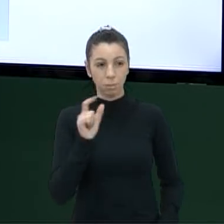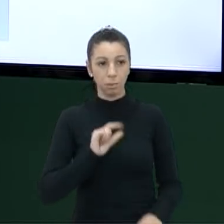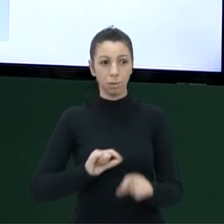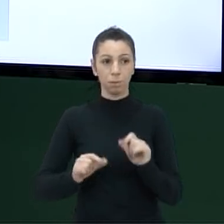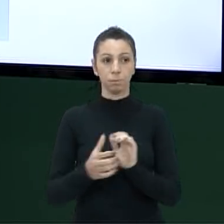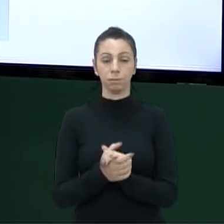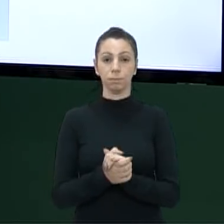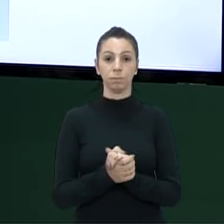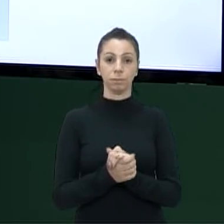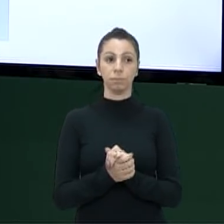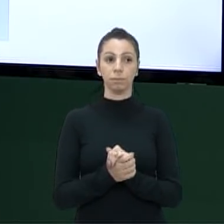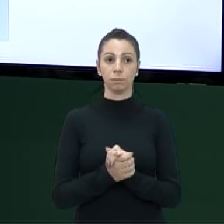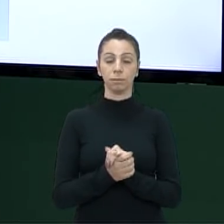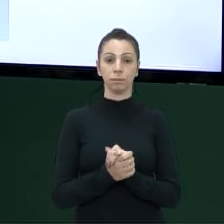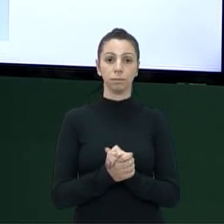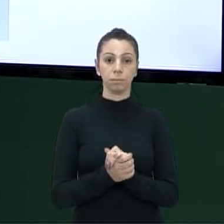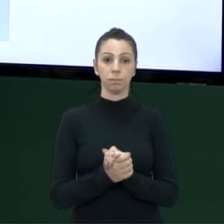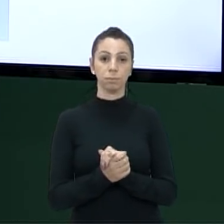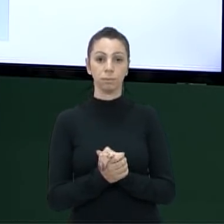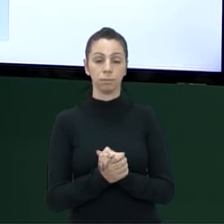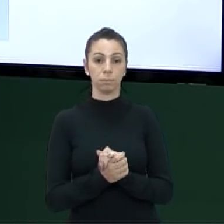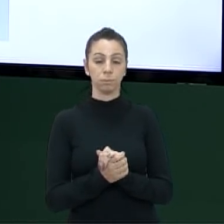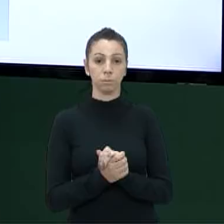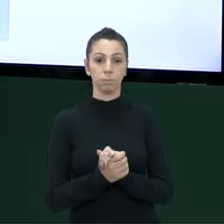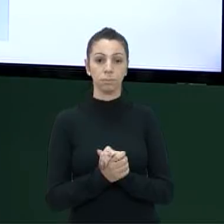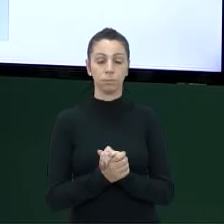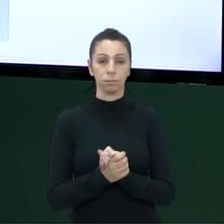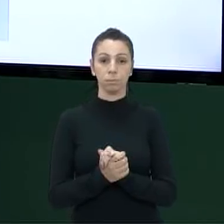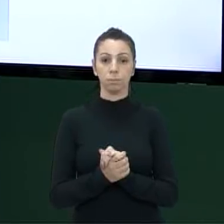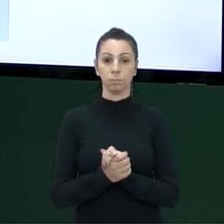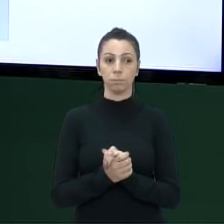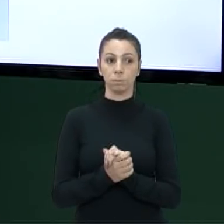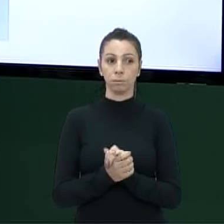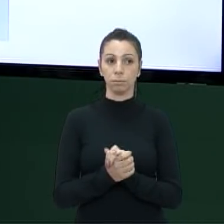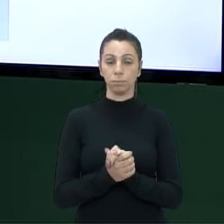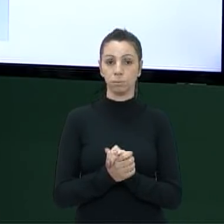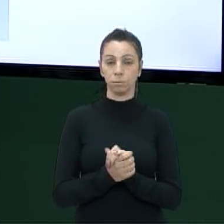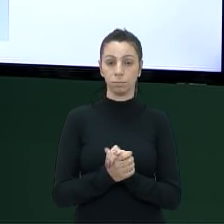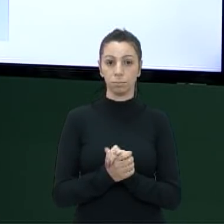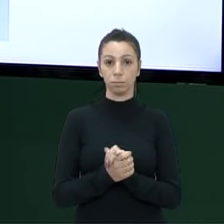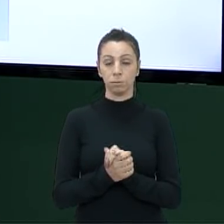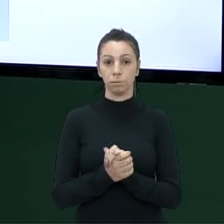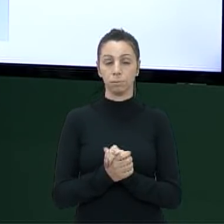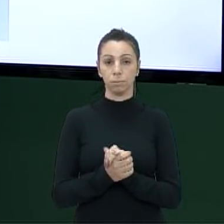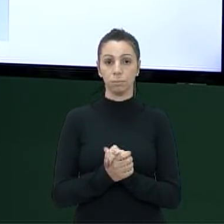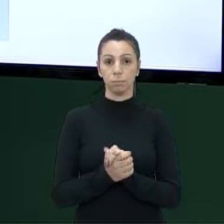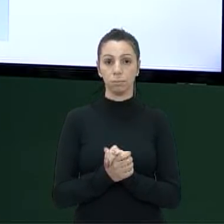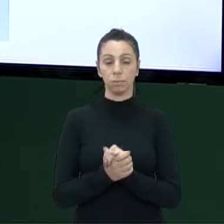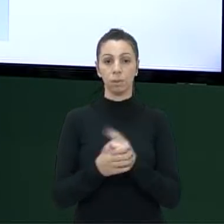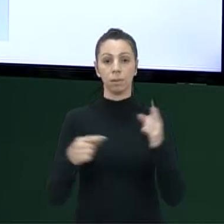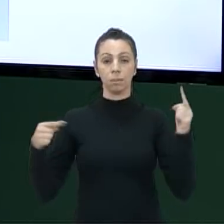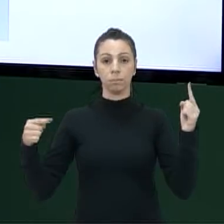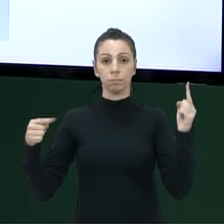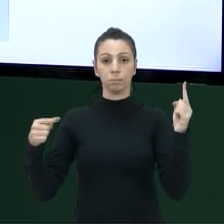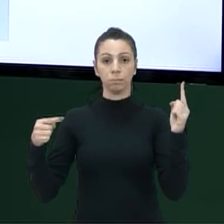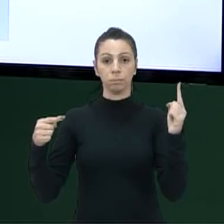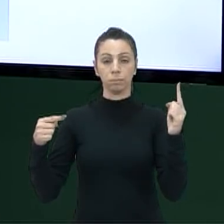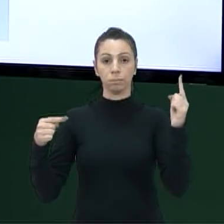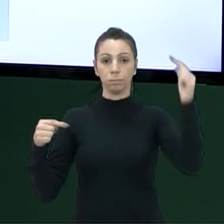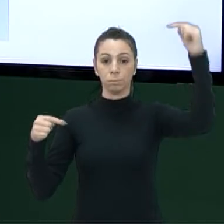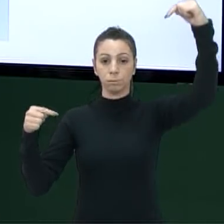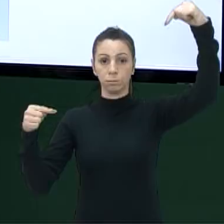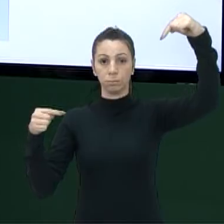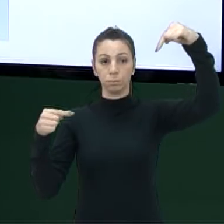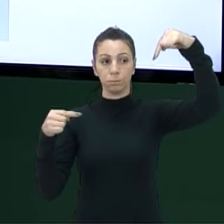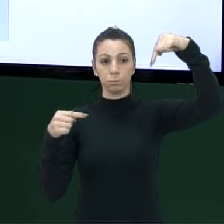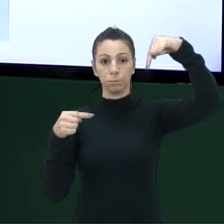vetores eles estão ortogonais um ao outro, certo? Estão com um ângulo de 90 graus. Repare esse símbolo aqui do 90